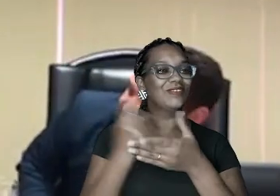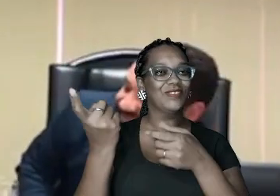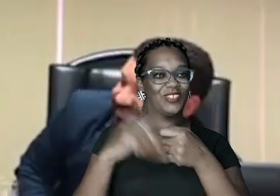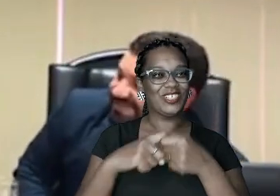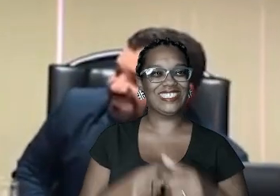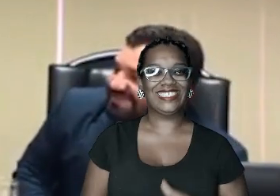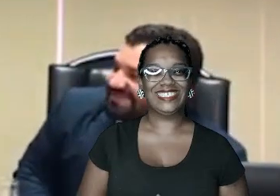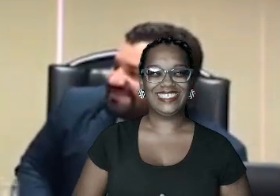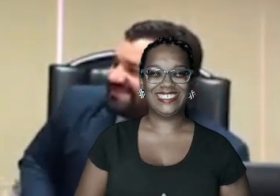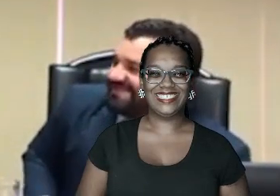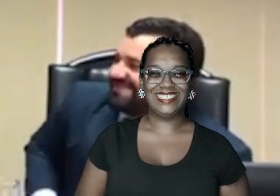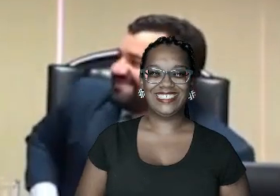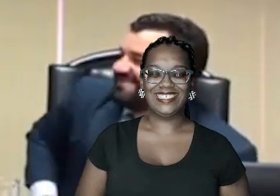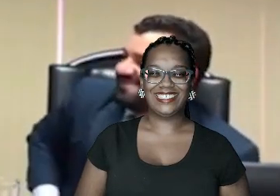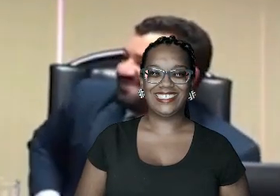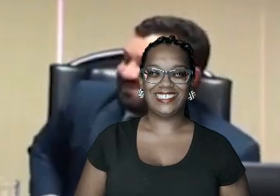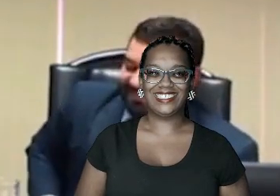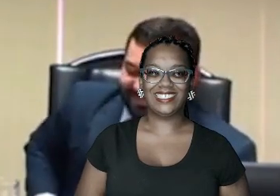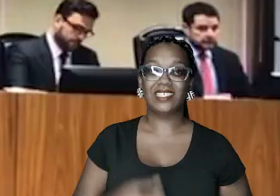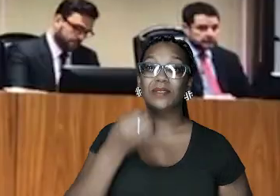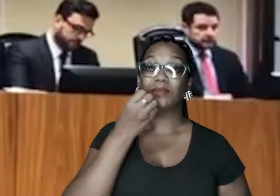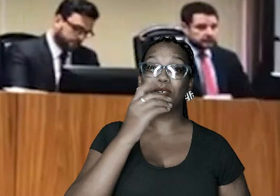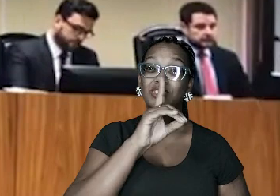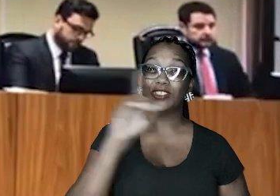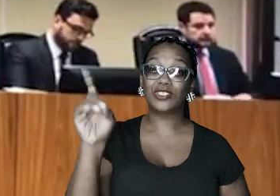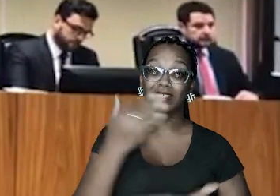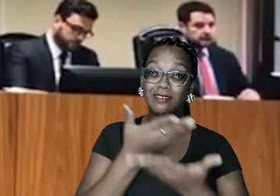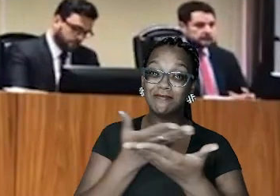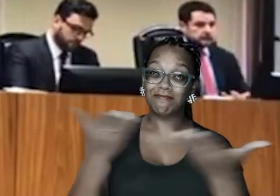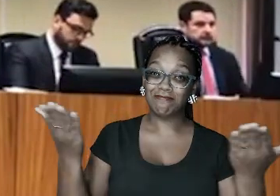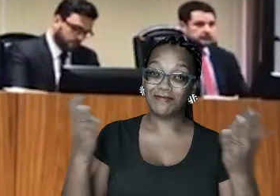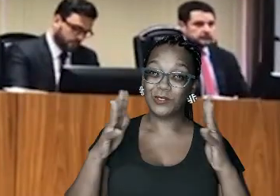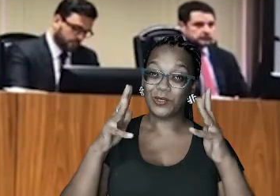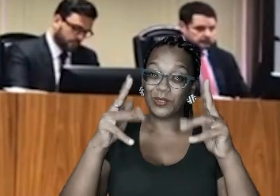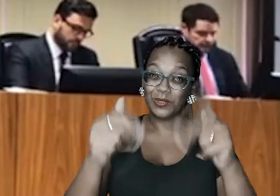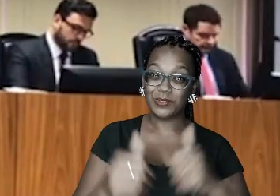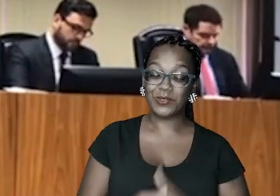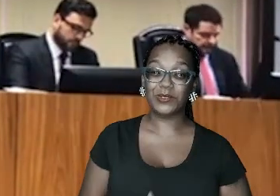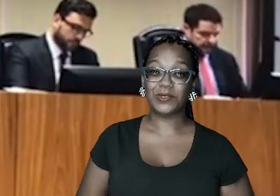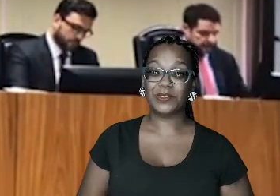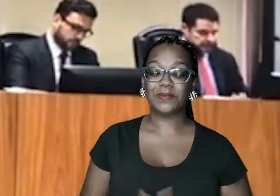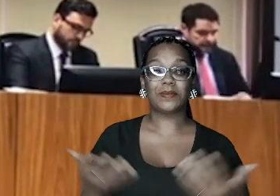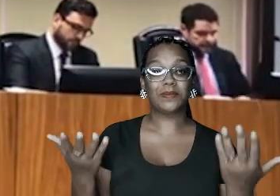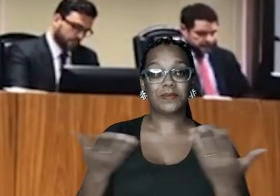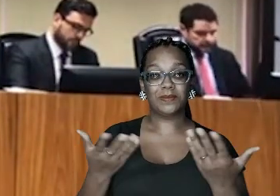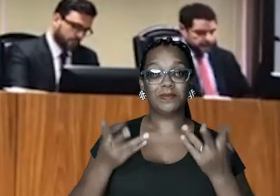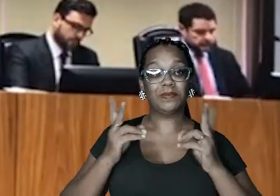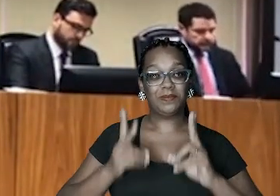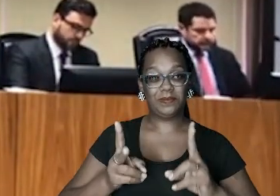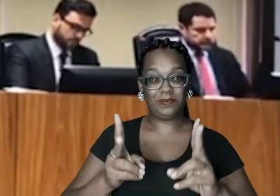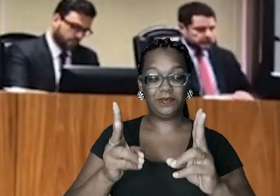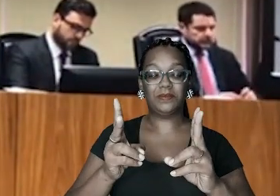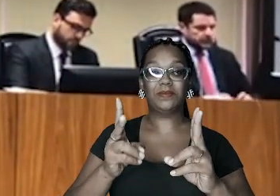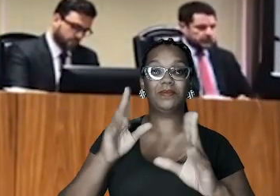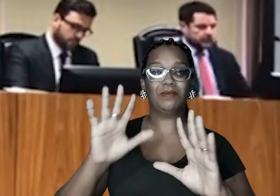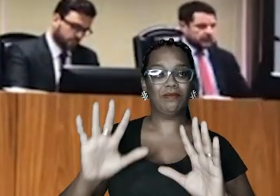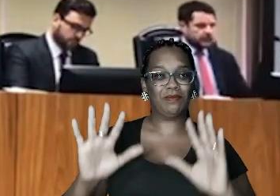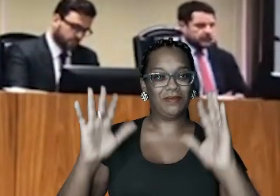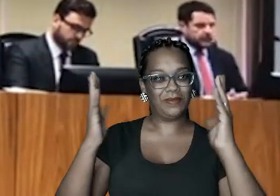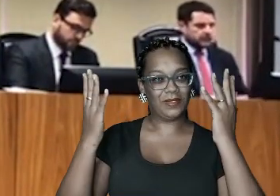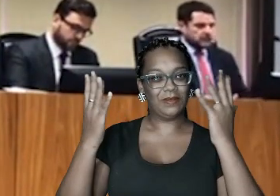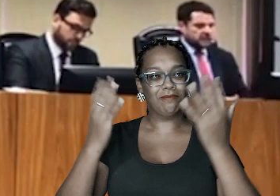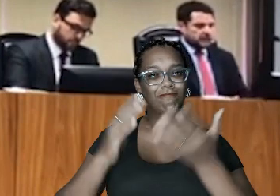já tô registrando aqui para a gente tem bom dia a todos e todas dando aqui